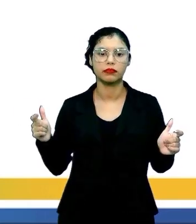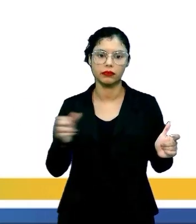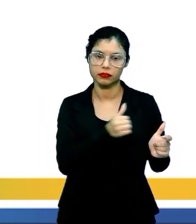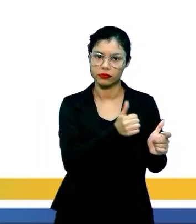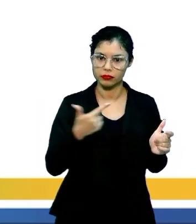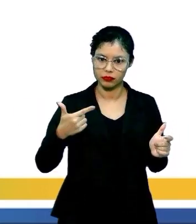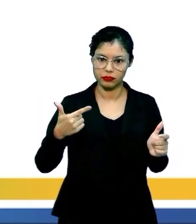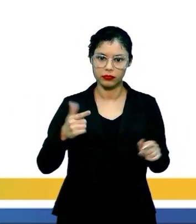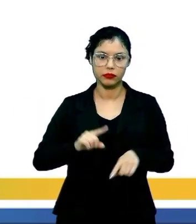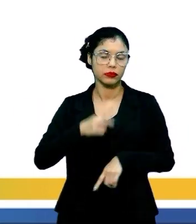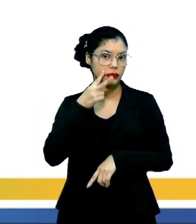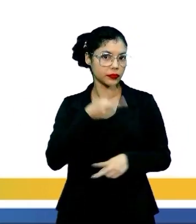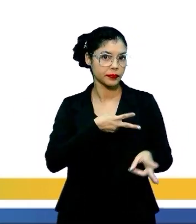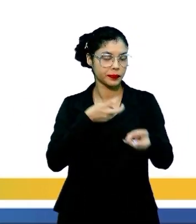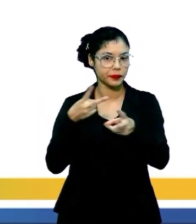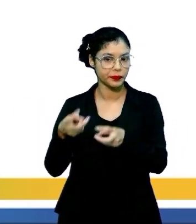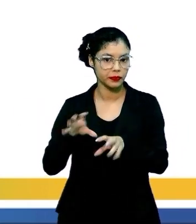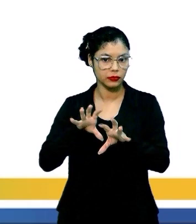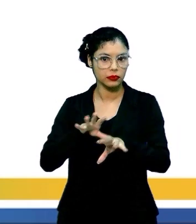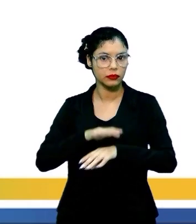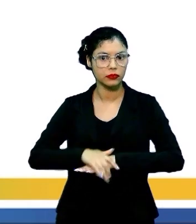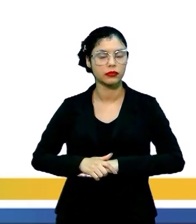12. Observando isso,